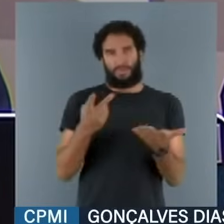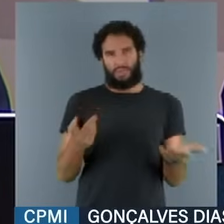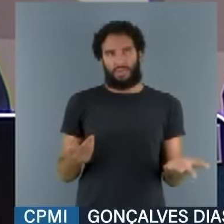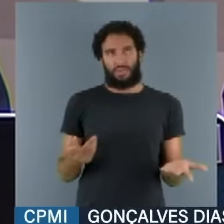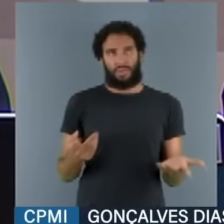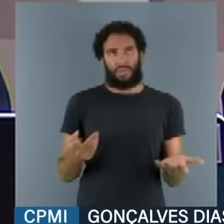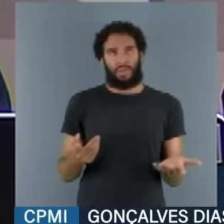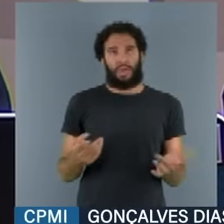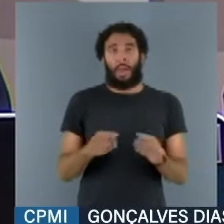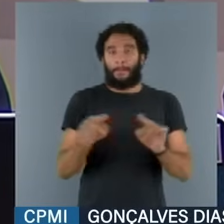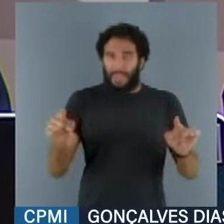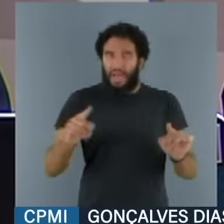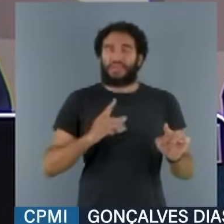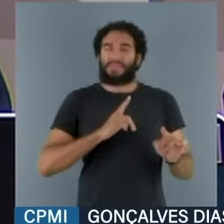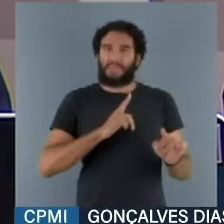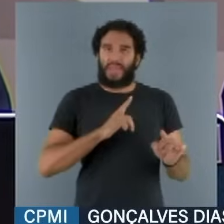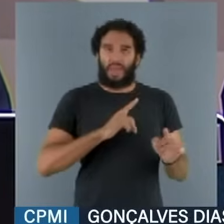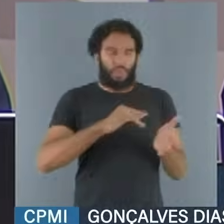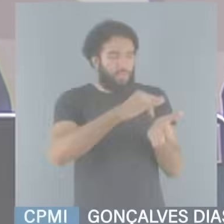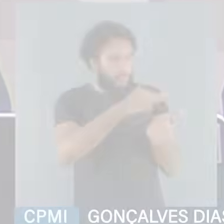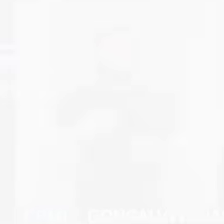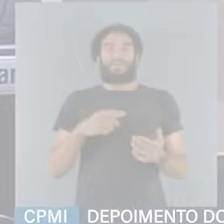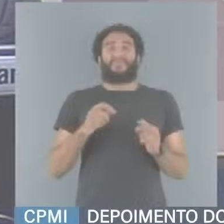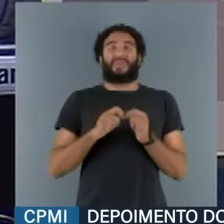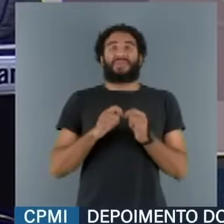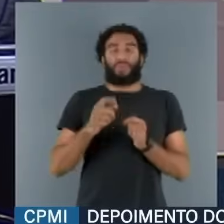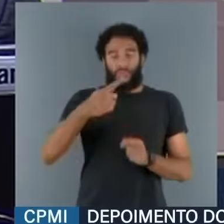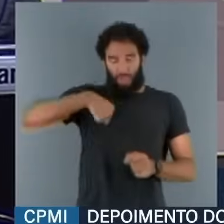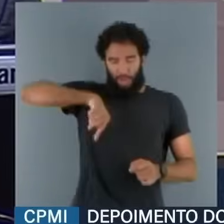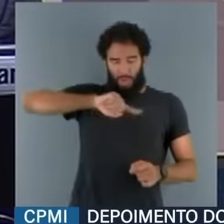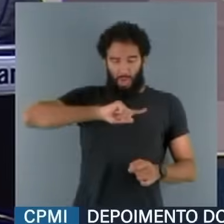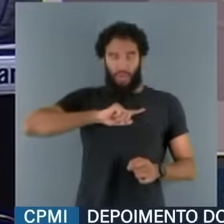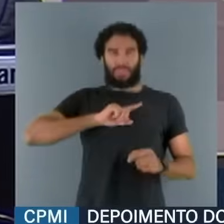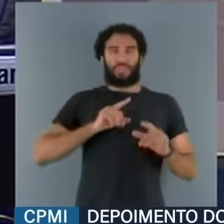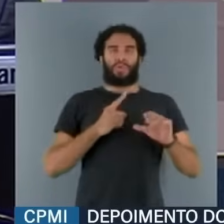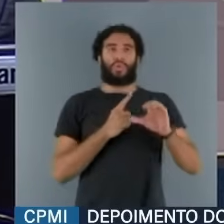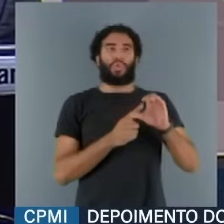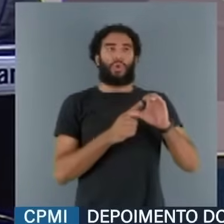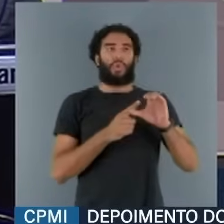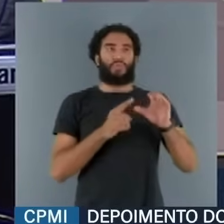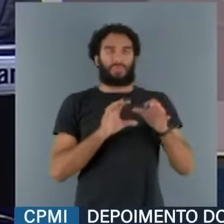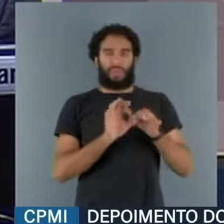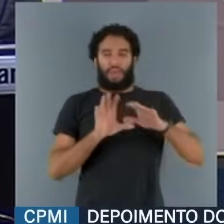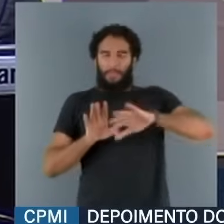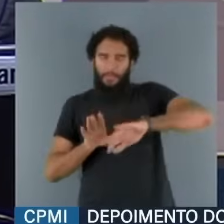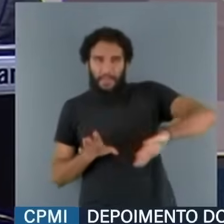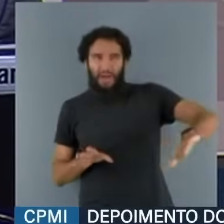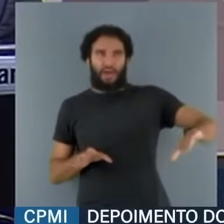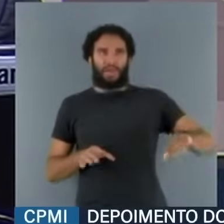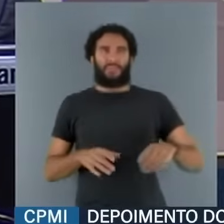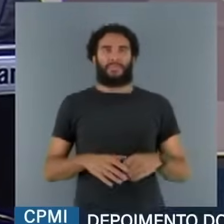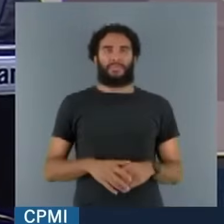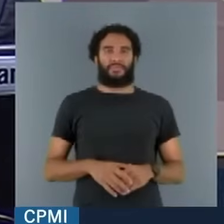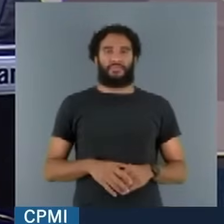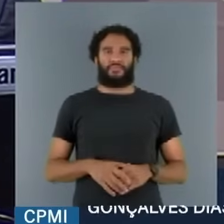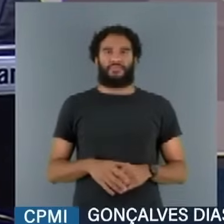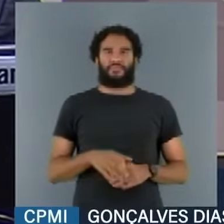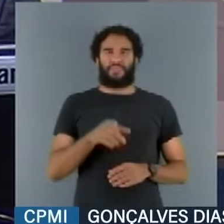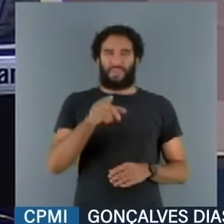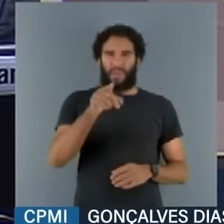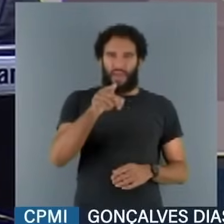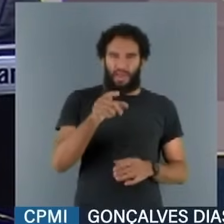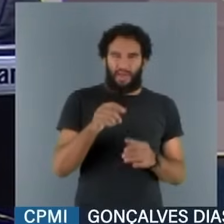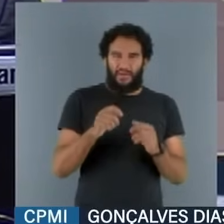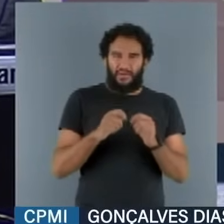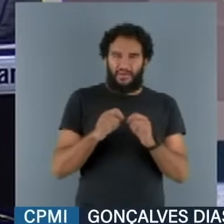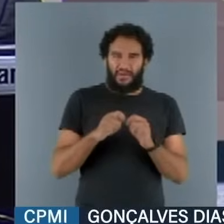a íntegra dos documentos do processo. O senhor fazia esse compartilhamento desses áudios,